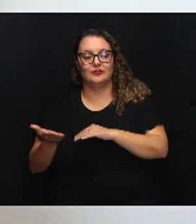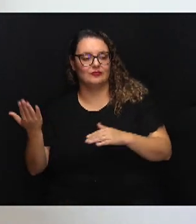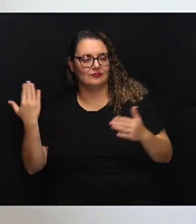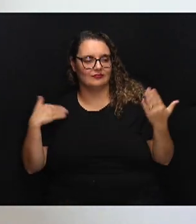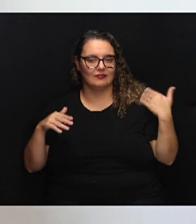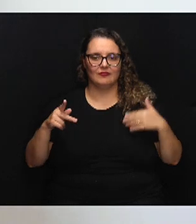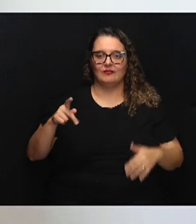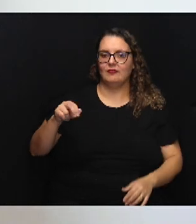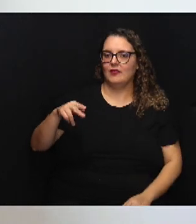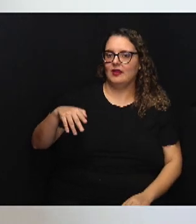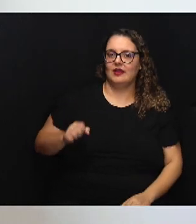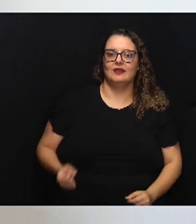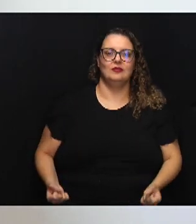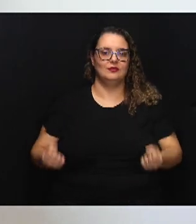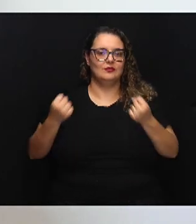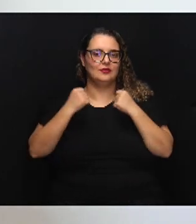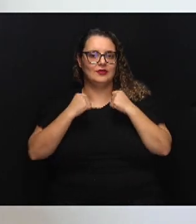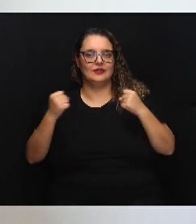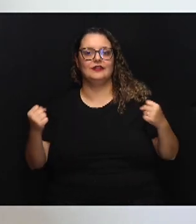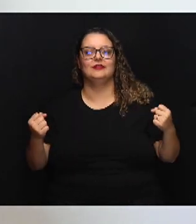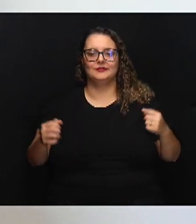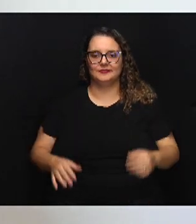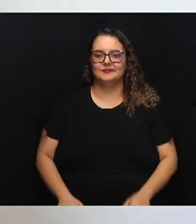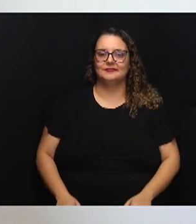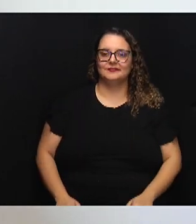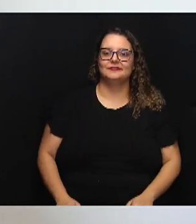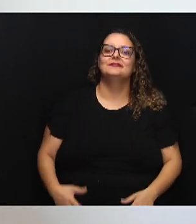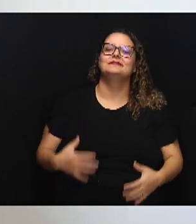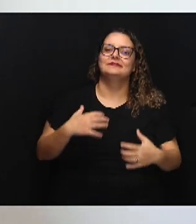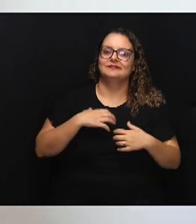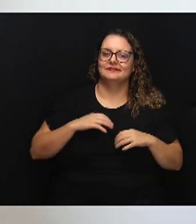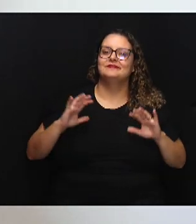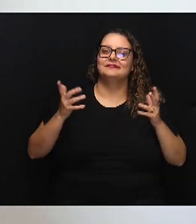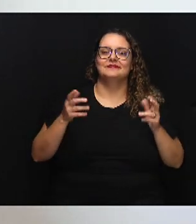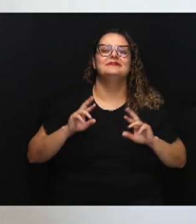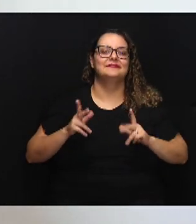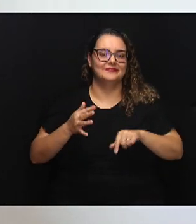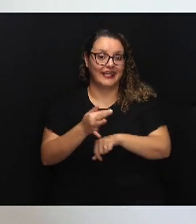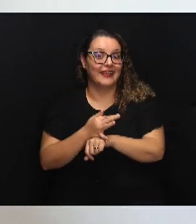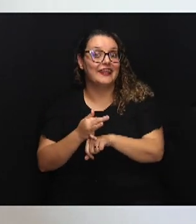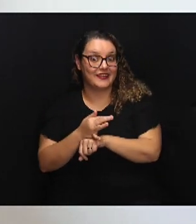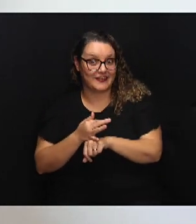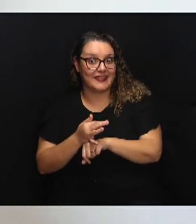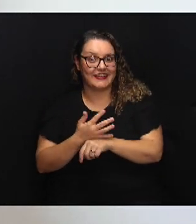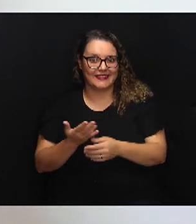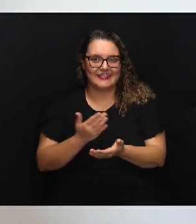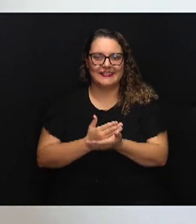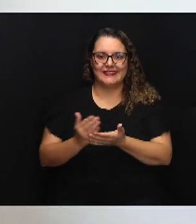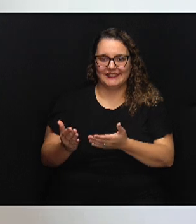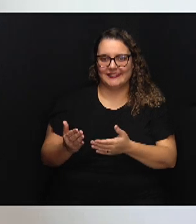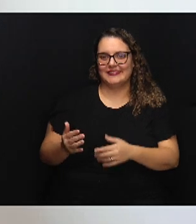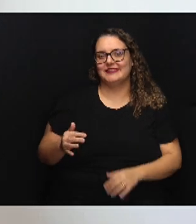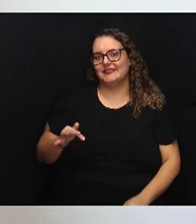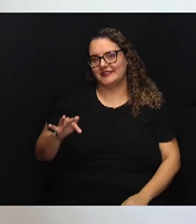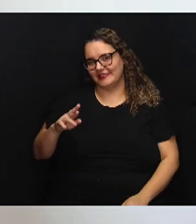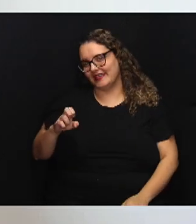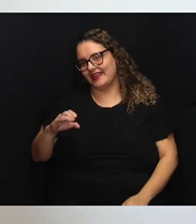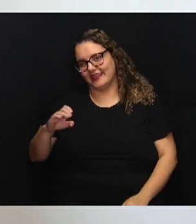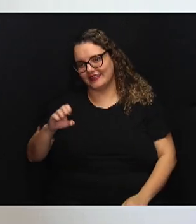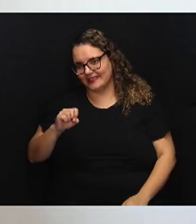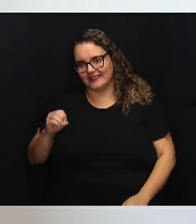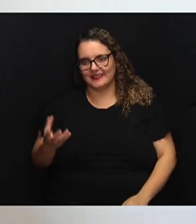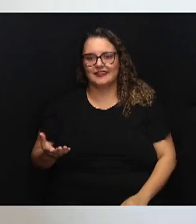fazer uma atividade física. Então, o clima aqui está bem de férias, né? Entrou agora em recesso, as férias